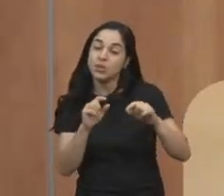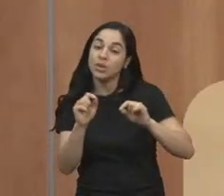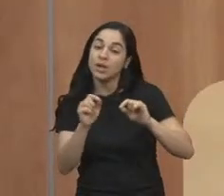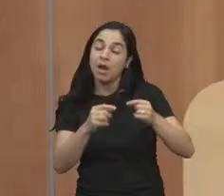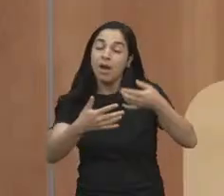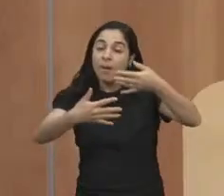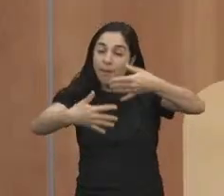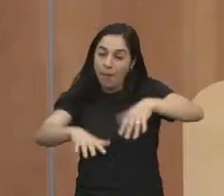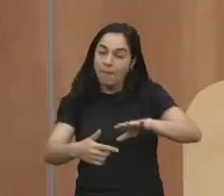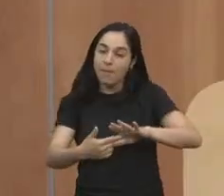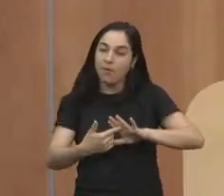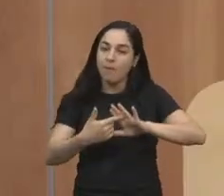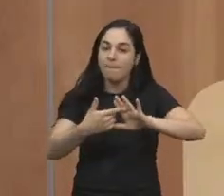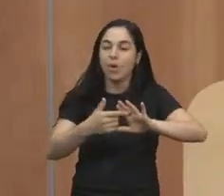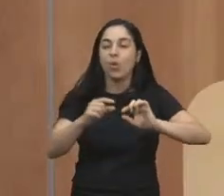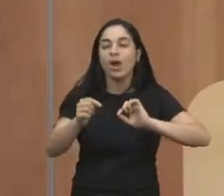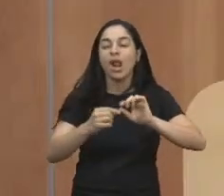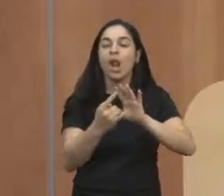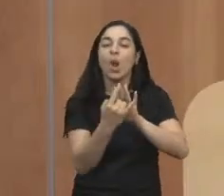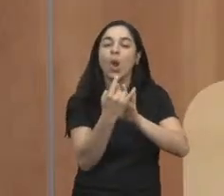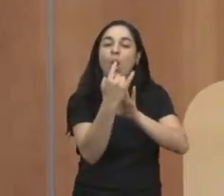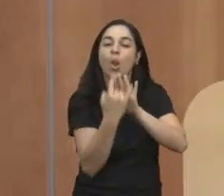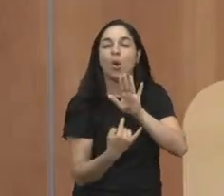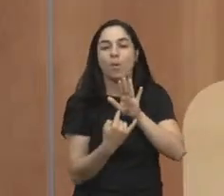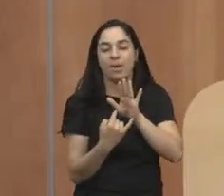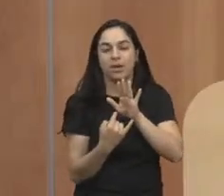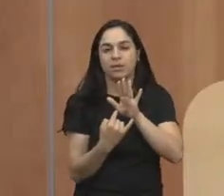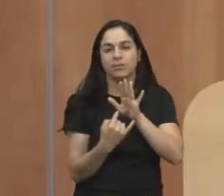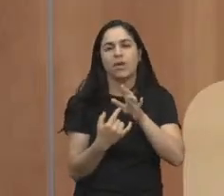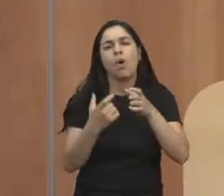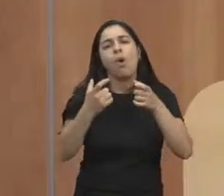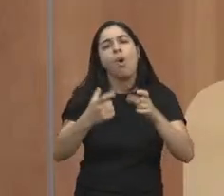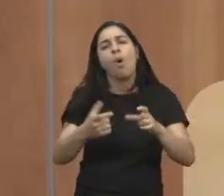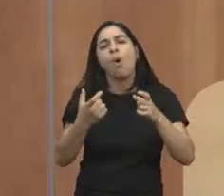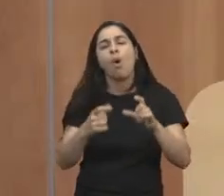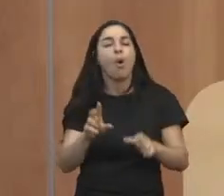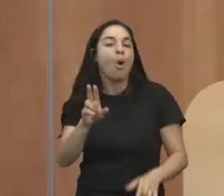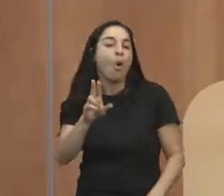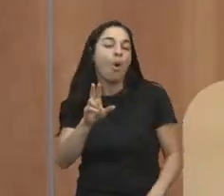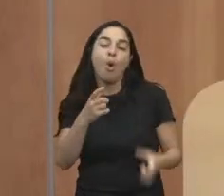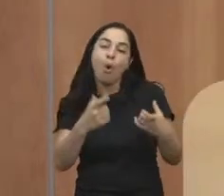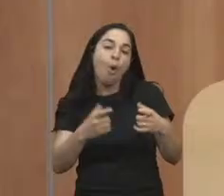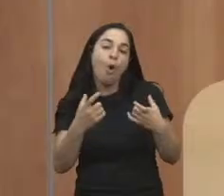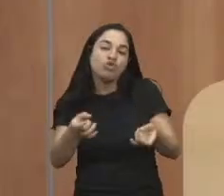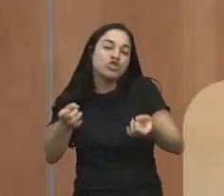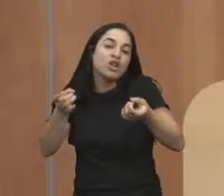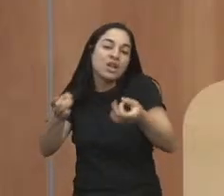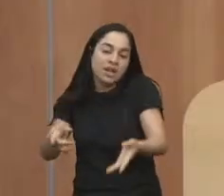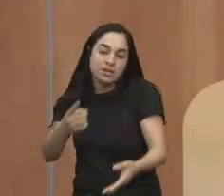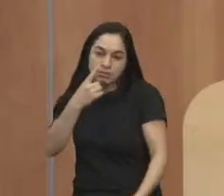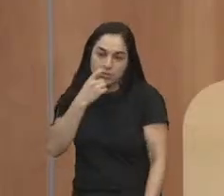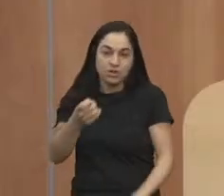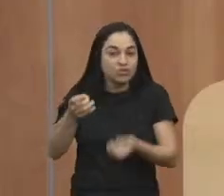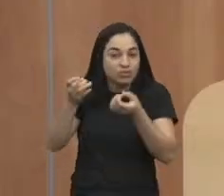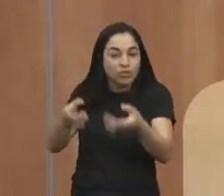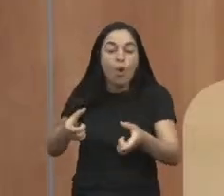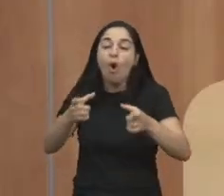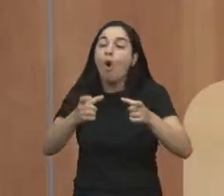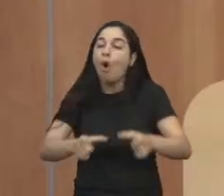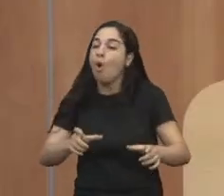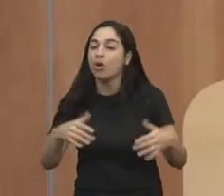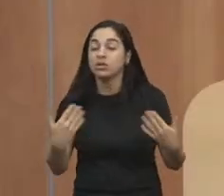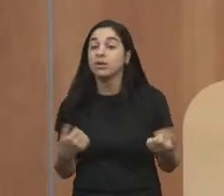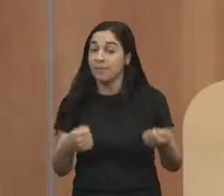comprovar isso através de documentação para onde está indo esse resíduo. Isso precisa ser apresentado também perante o